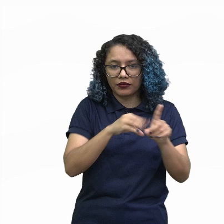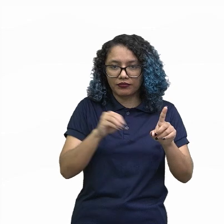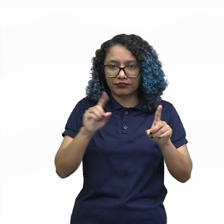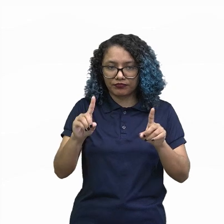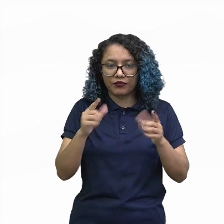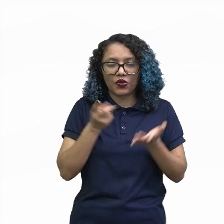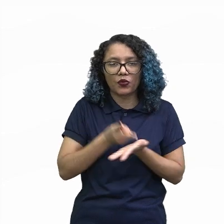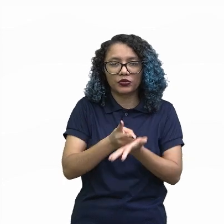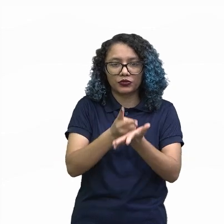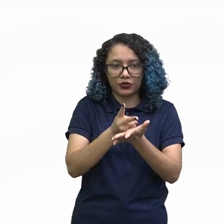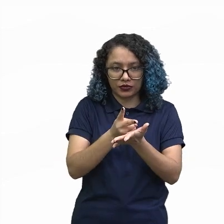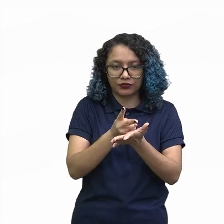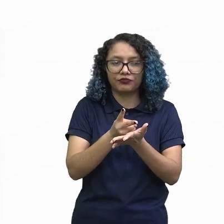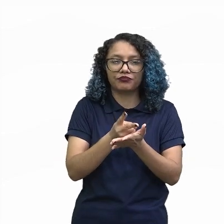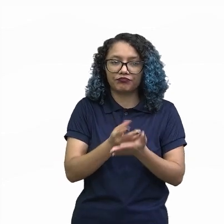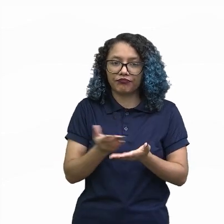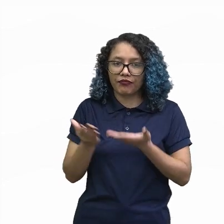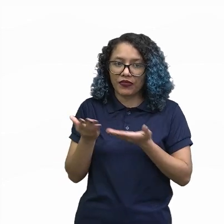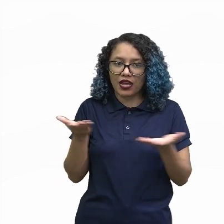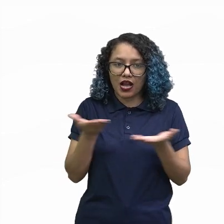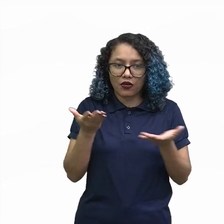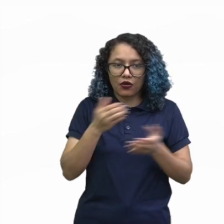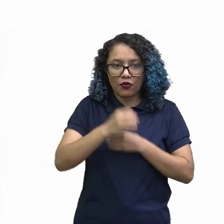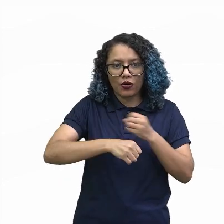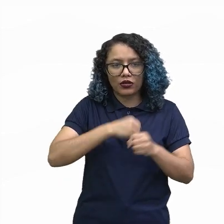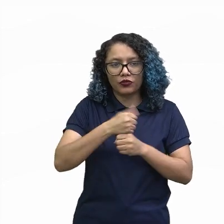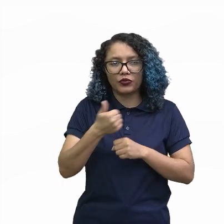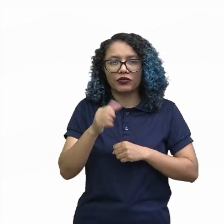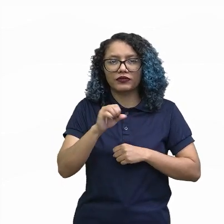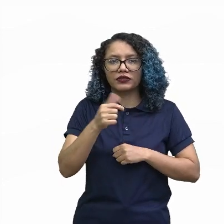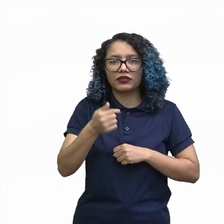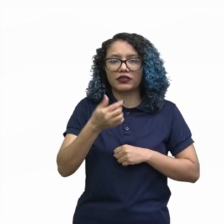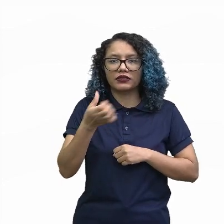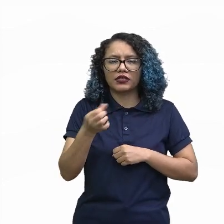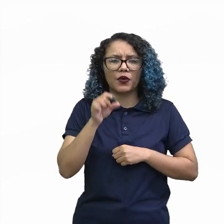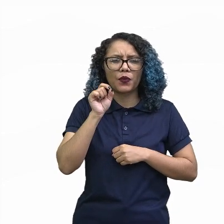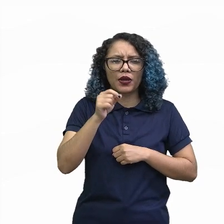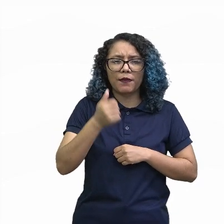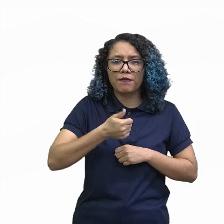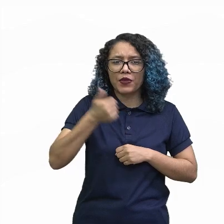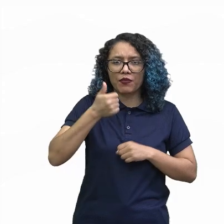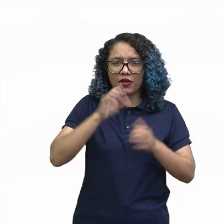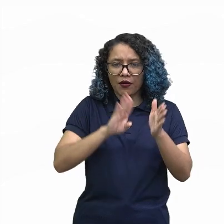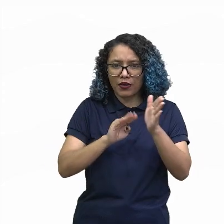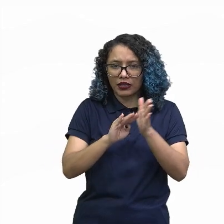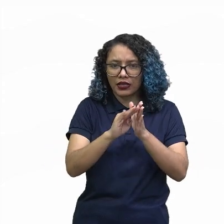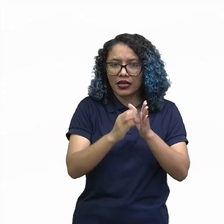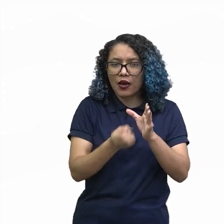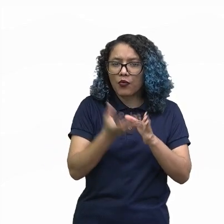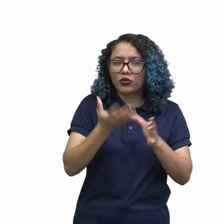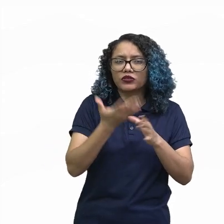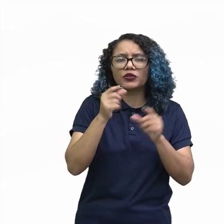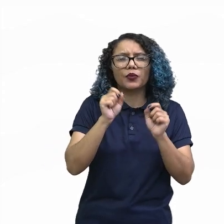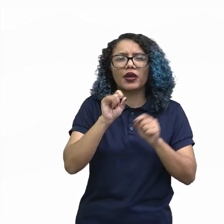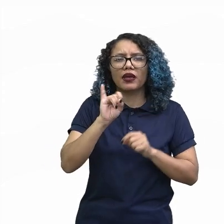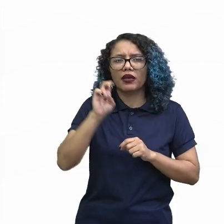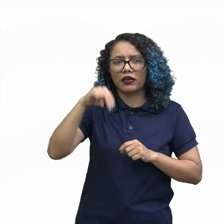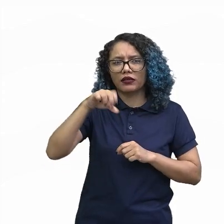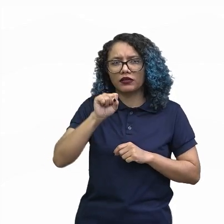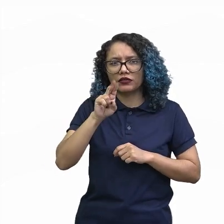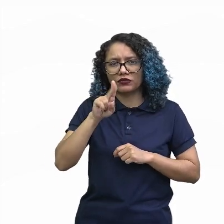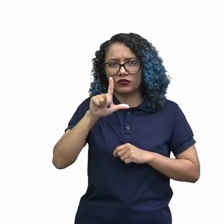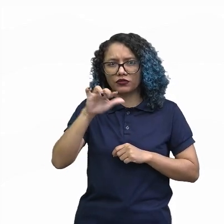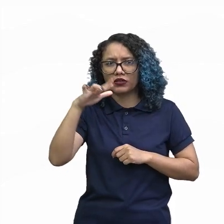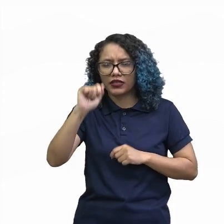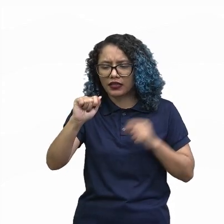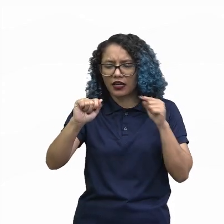pouquinho. E aí a gente observa em 76 a primeira bactéria a produzir insulina, né? Quando a gente fala